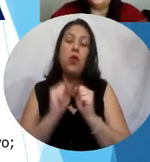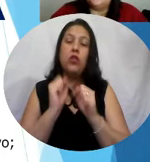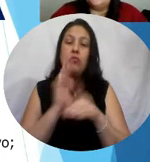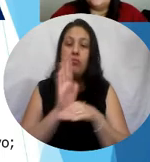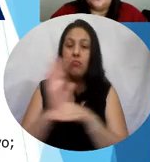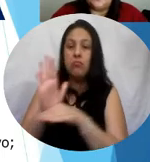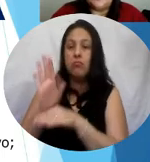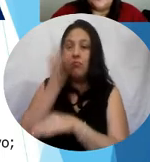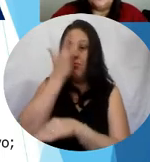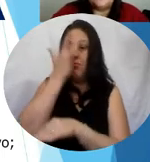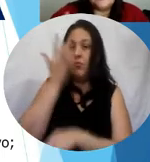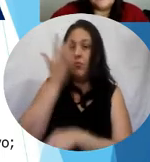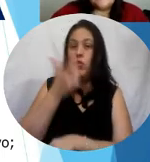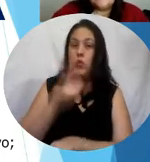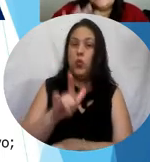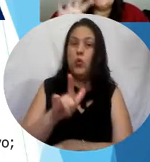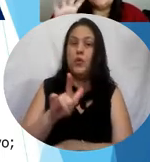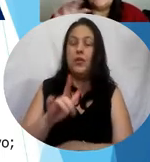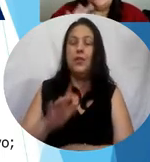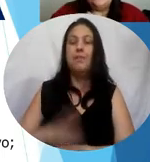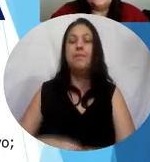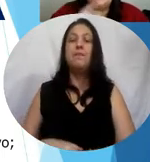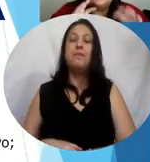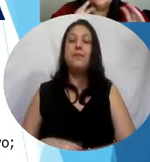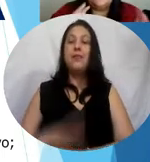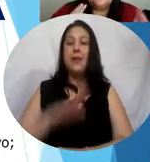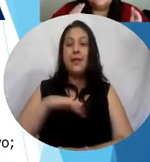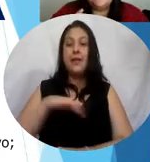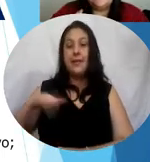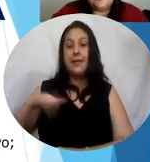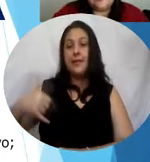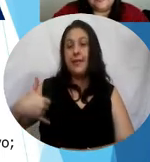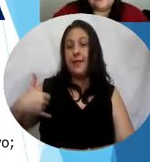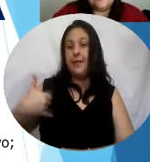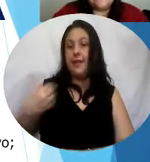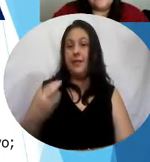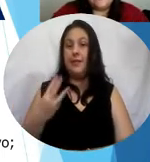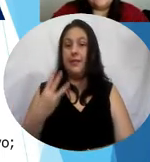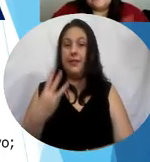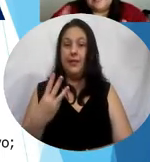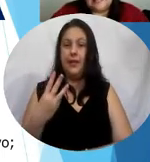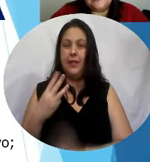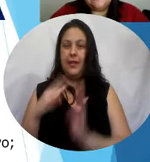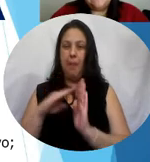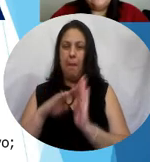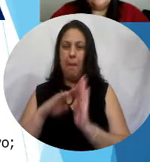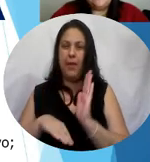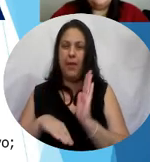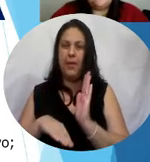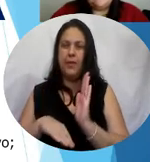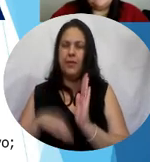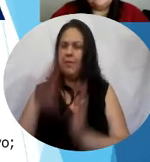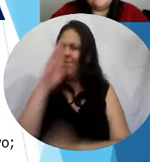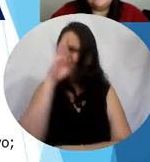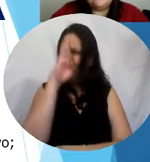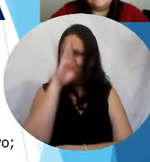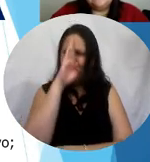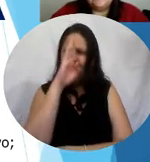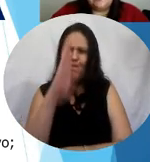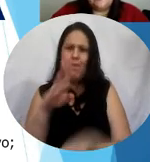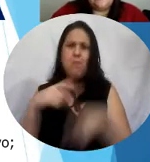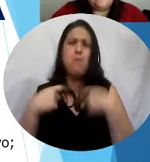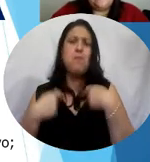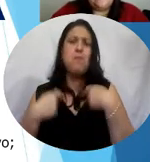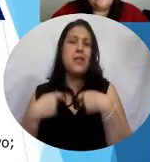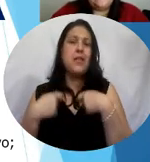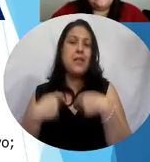crianças menores de 3 anos, esses são os principais sinais de alerta, né? Mas,